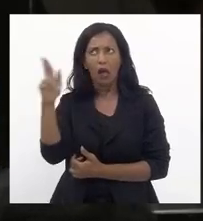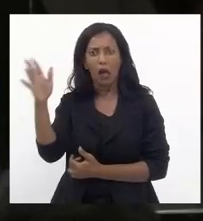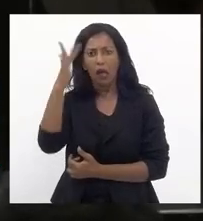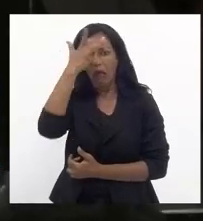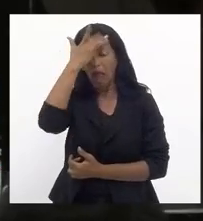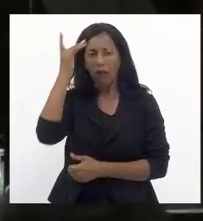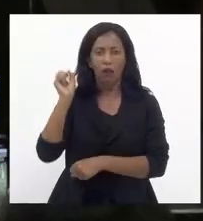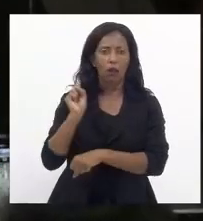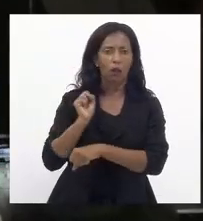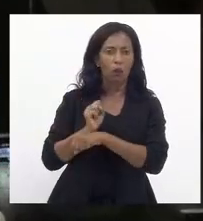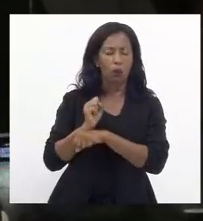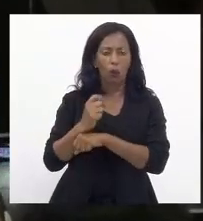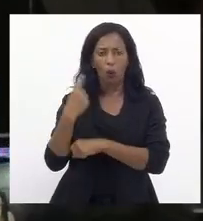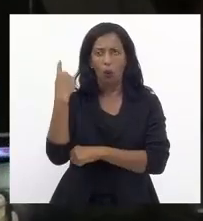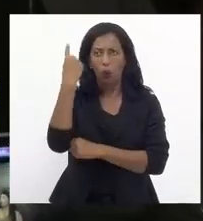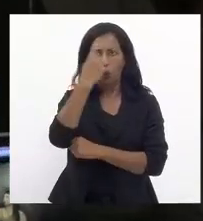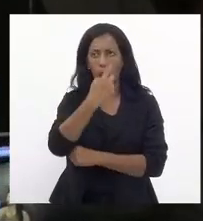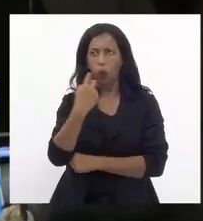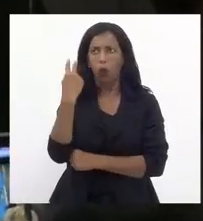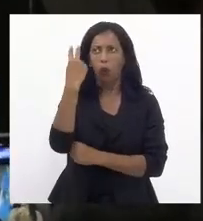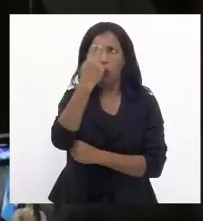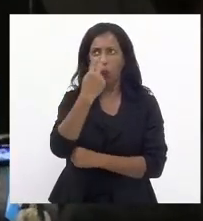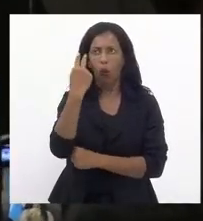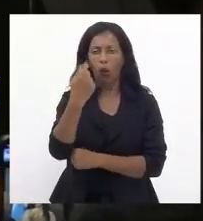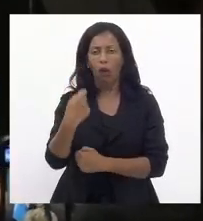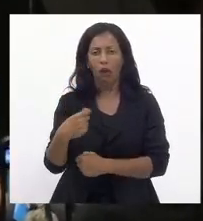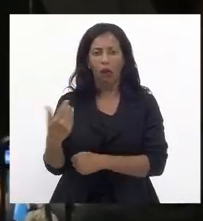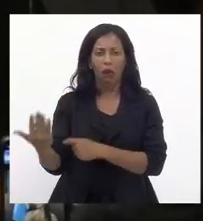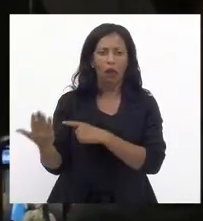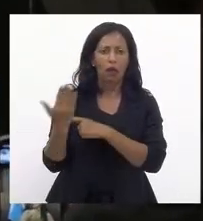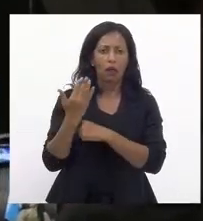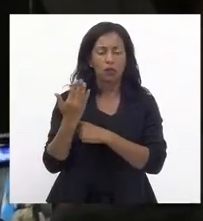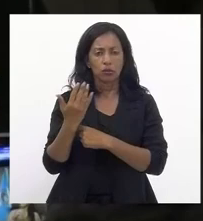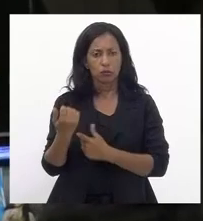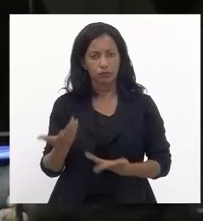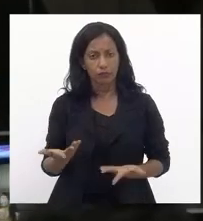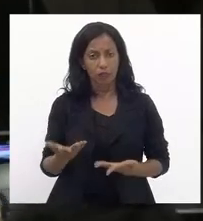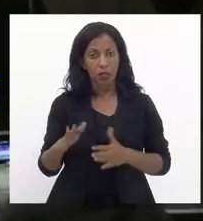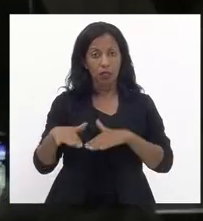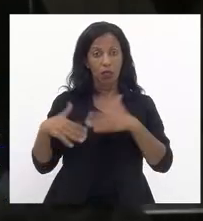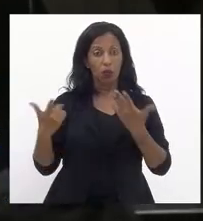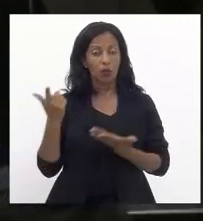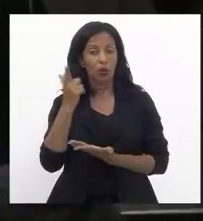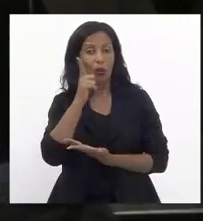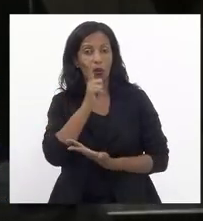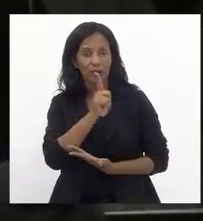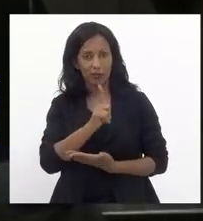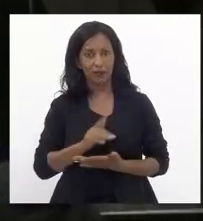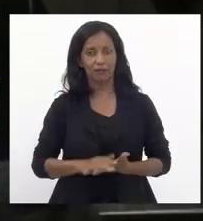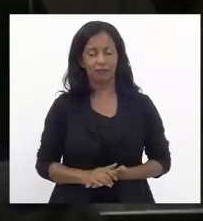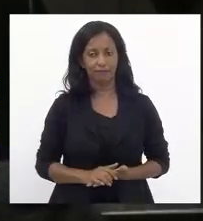pessoas esperando horas e horas por um atendimento. E quando pegamos